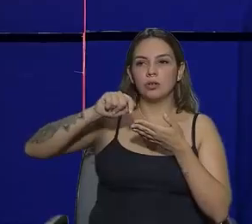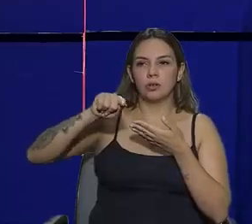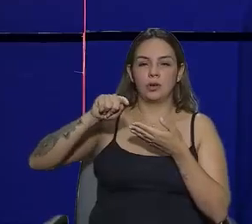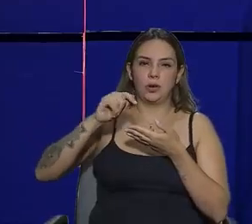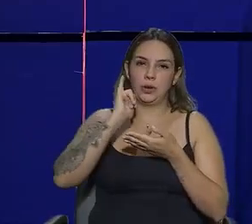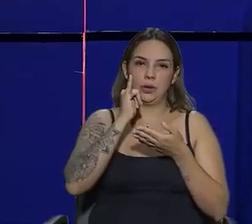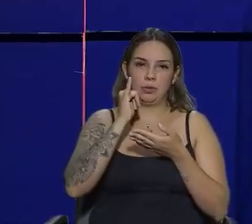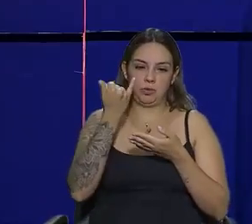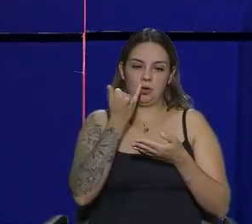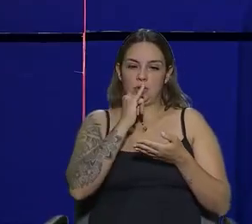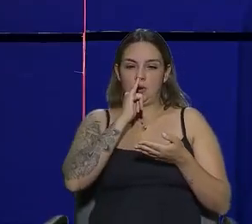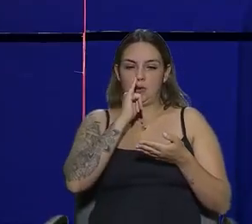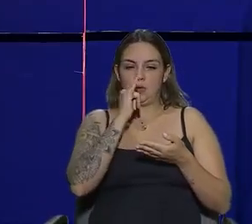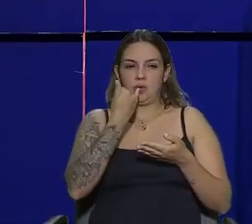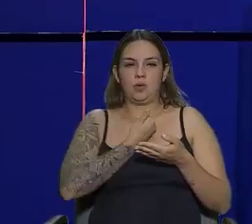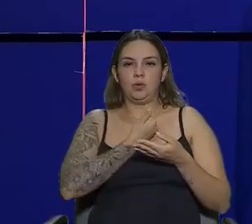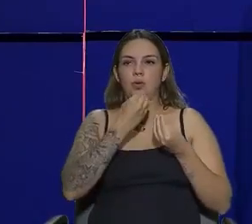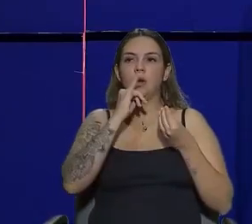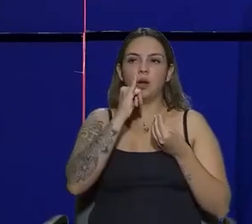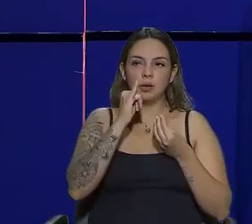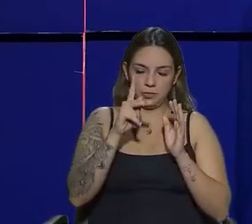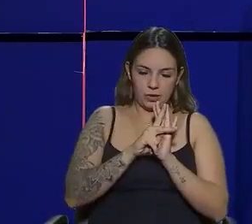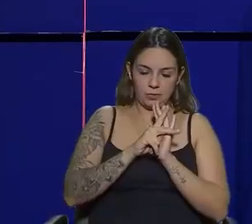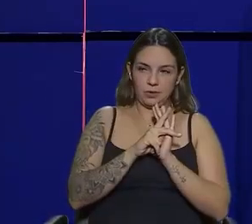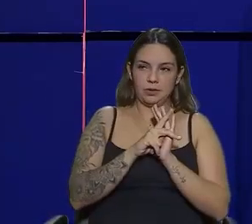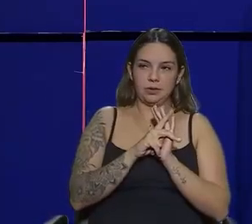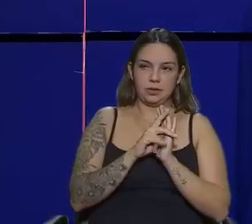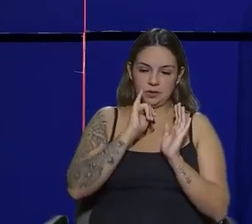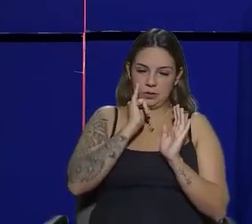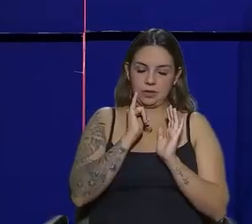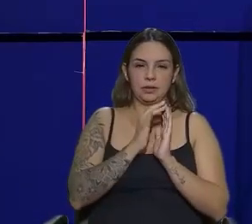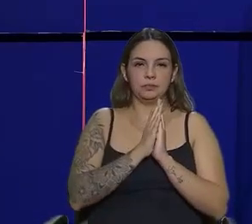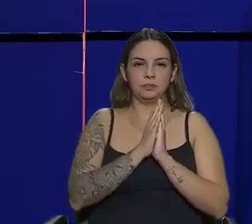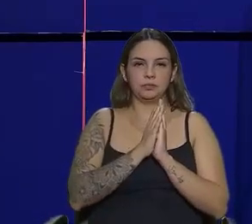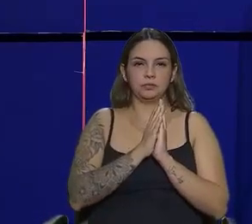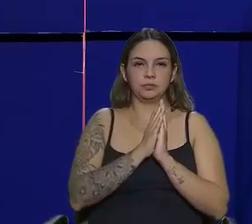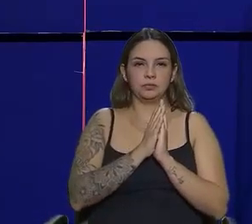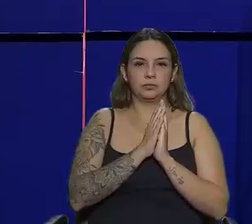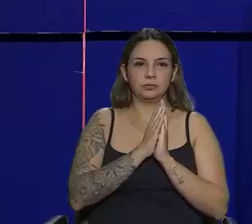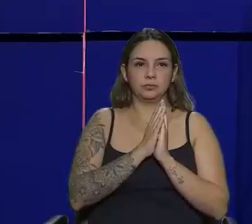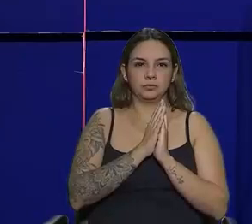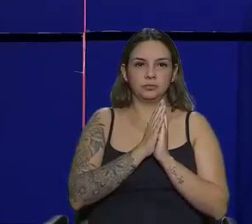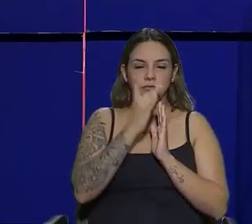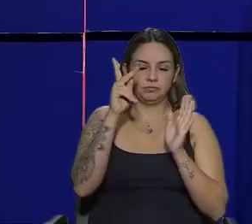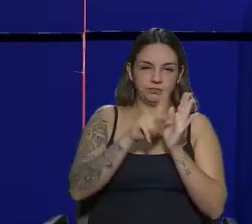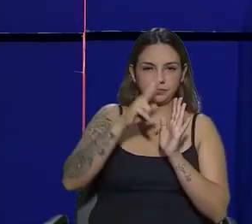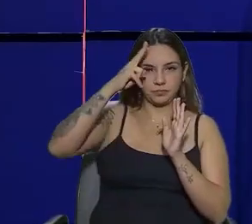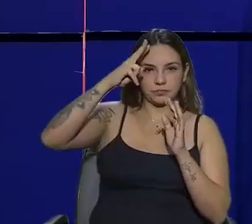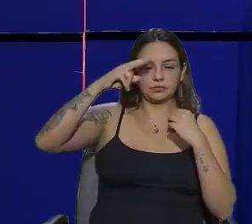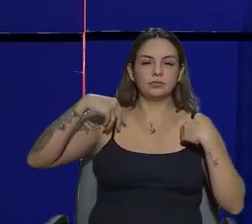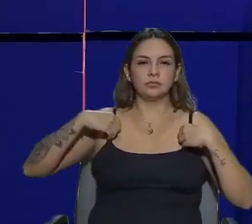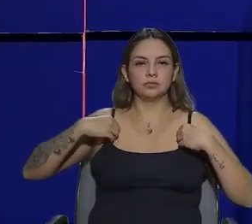que vocês contam para vocês mesmos? Como vocês contam para vocês? Porque a gente acaba, né, criando uma própria